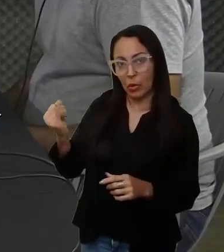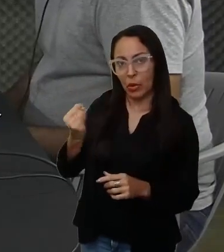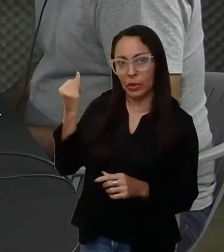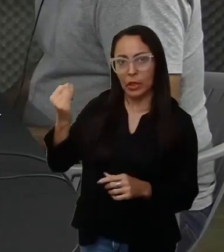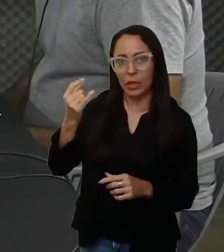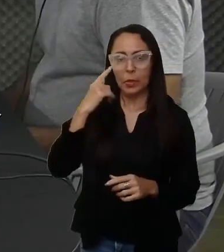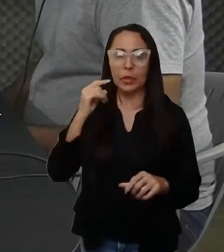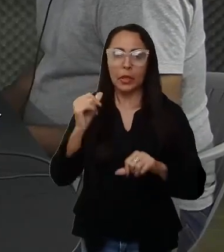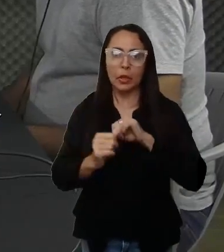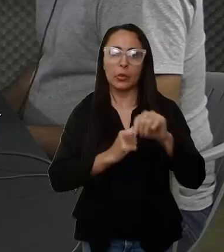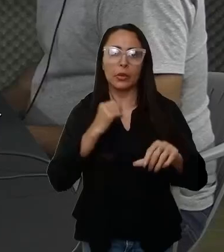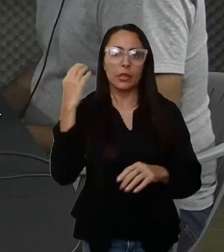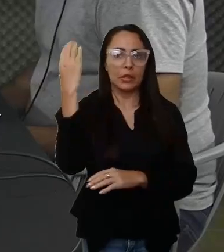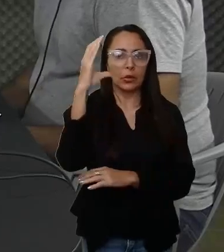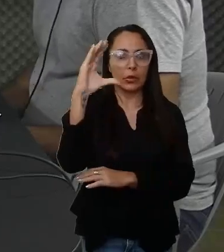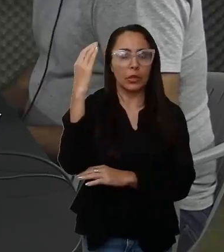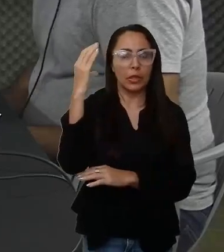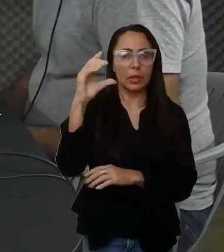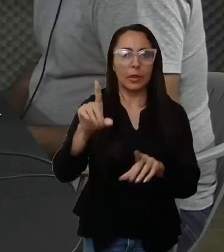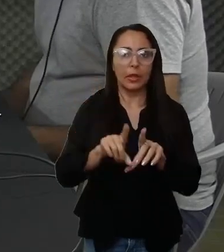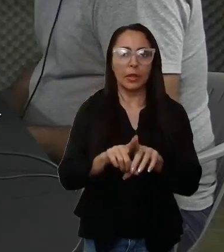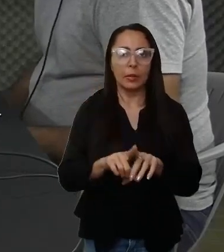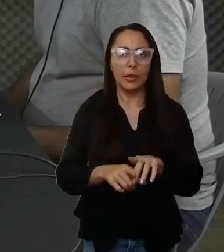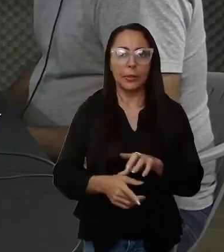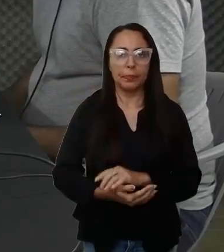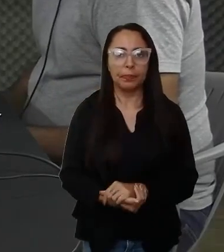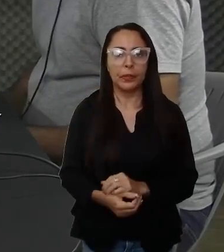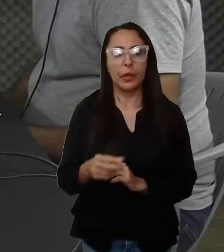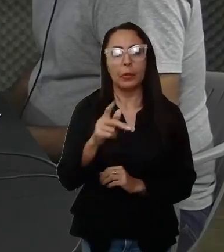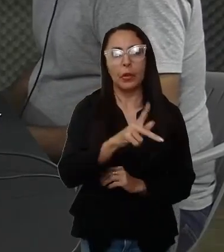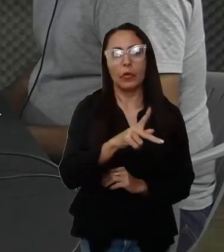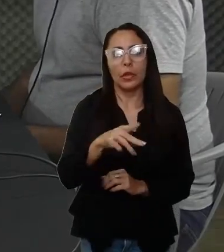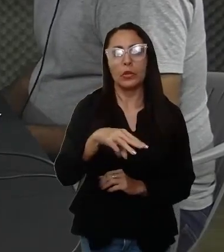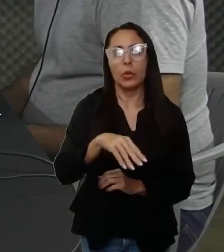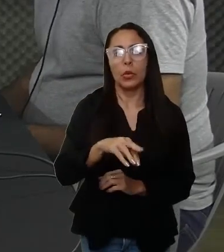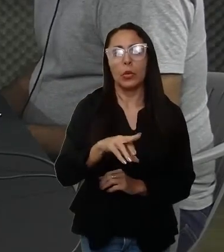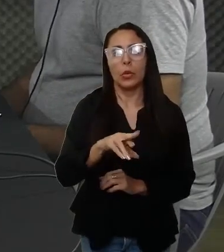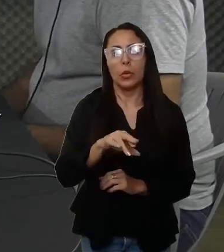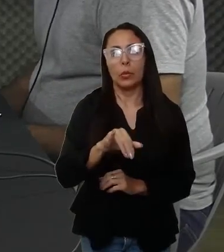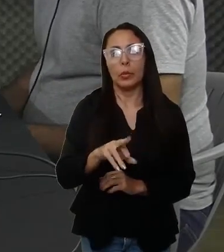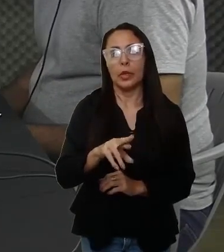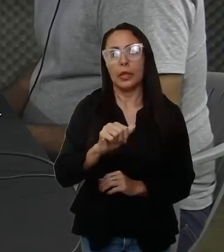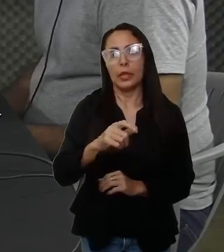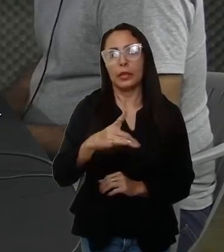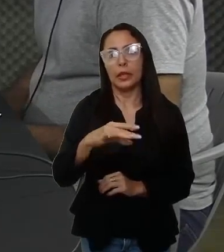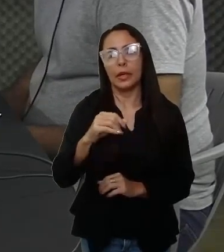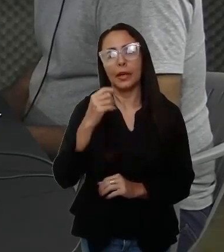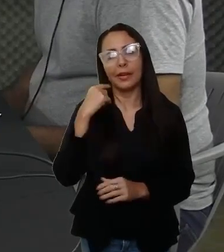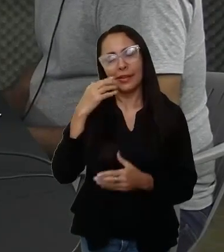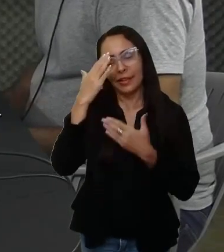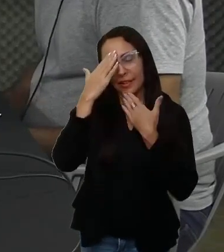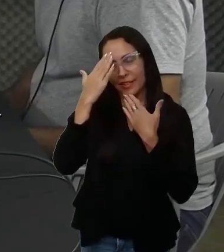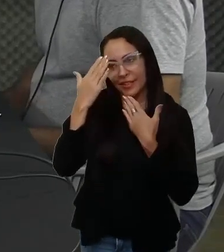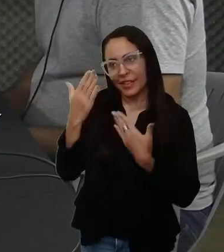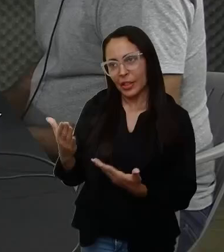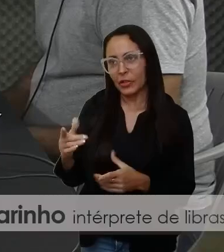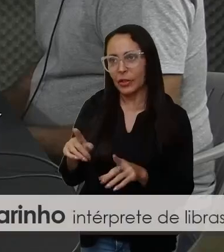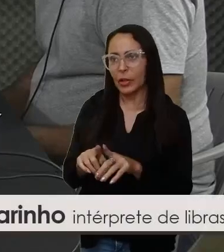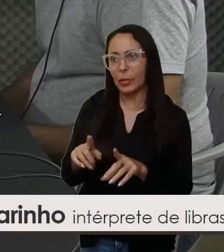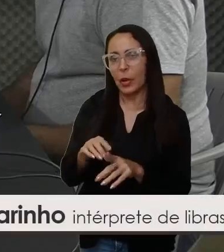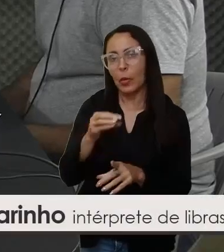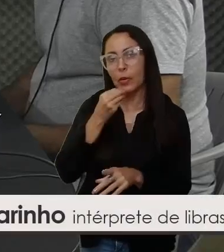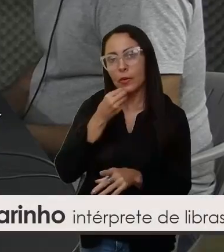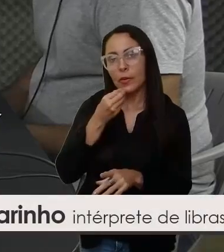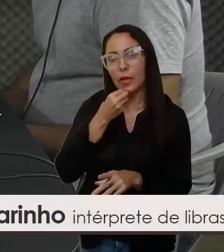clima também. Boa. Professor Miranda, também 30 segundos aí para dar o seu recado Agradecer final. a oportunidade do convite,